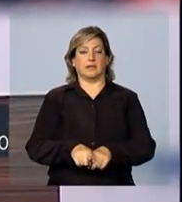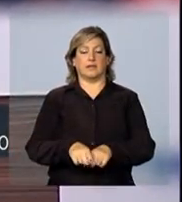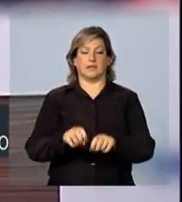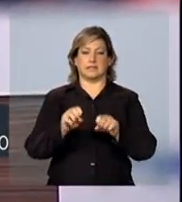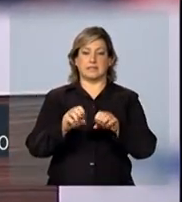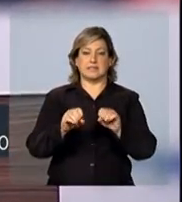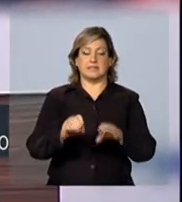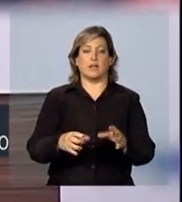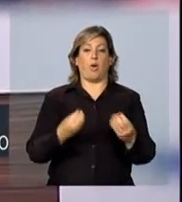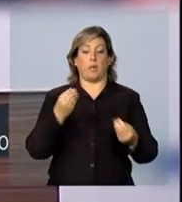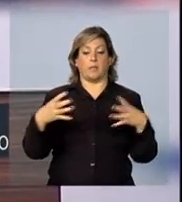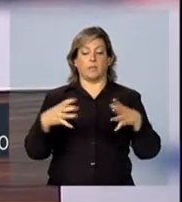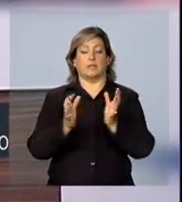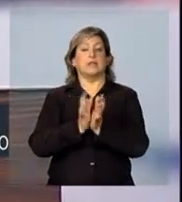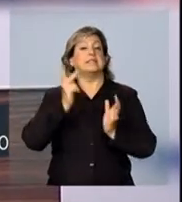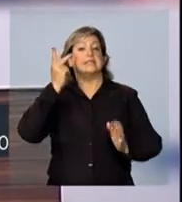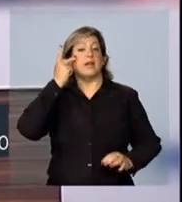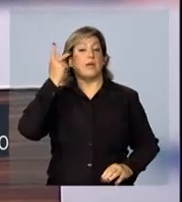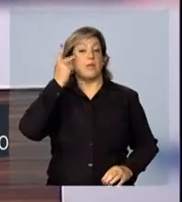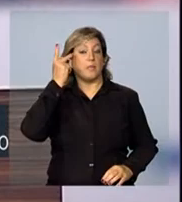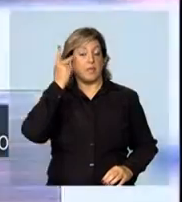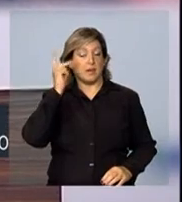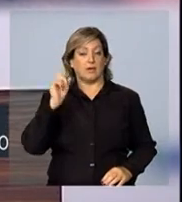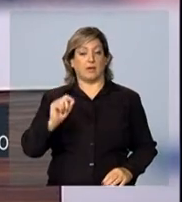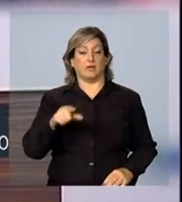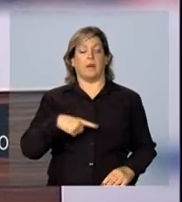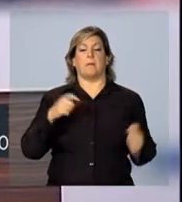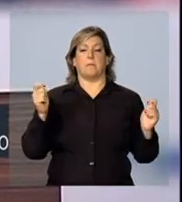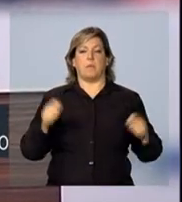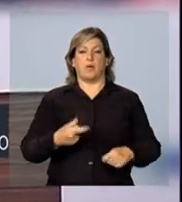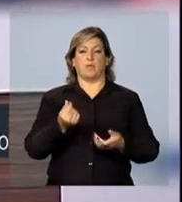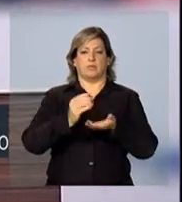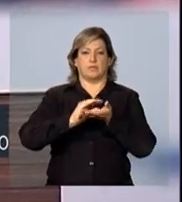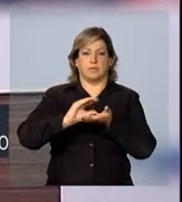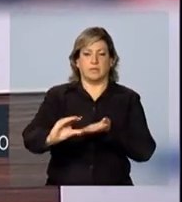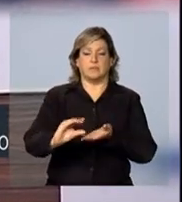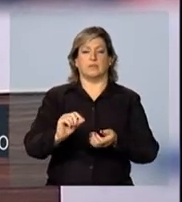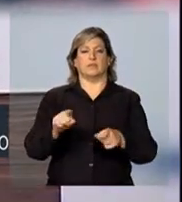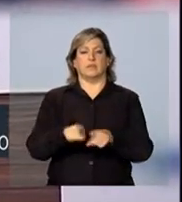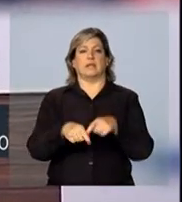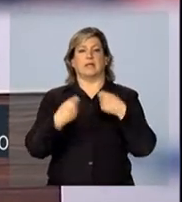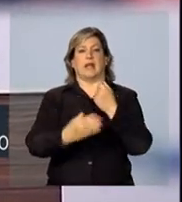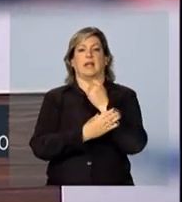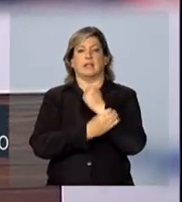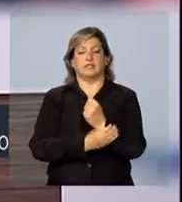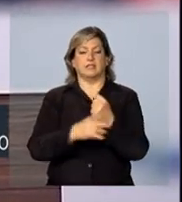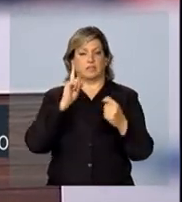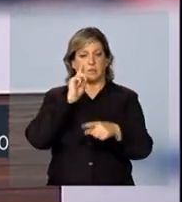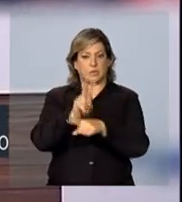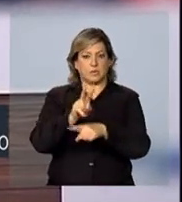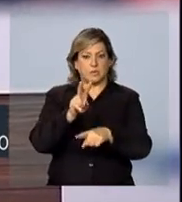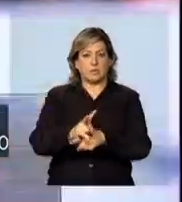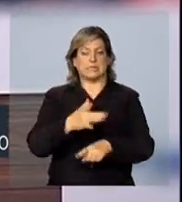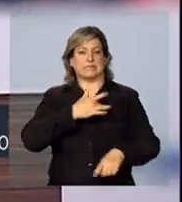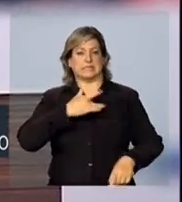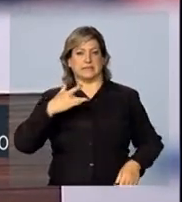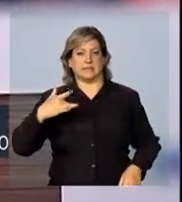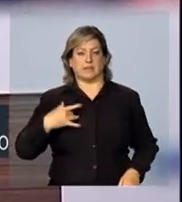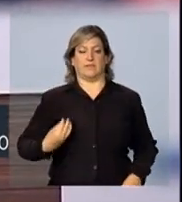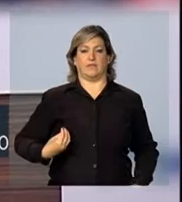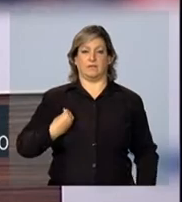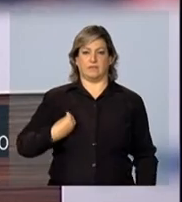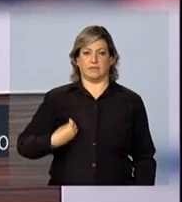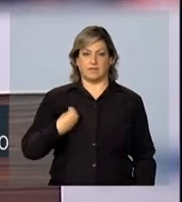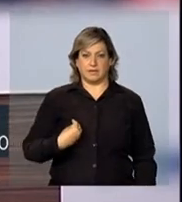time como o time São Paulo com capacidade de Patrocínio de garantia de acompanhamento Clínico funcional